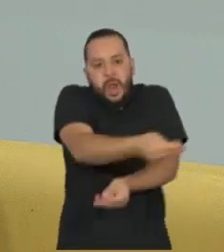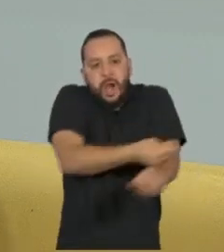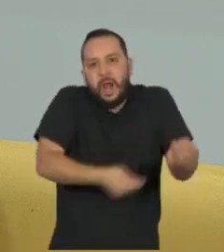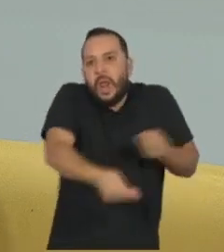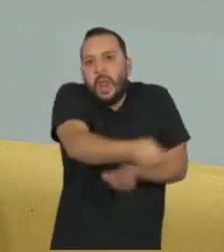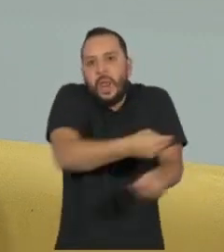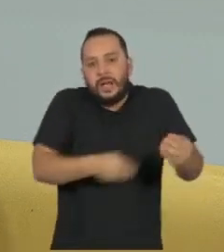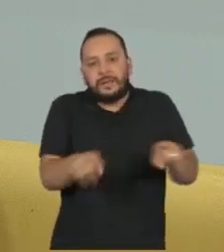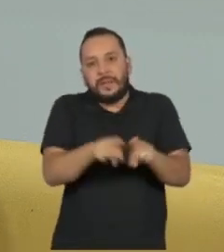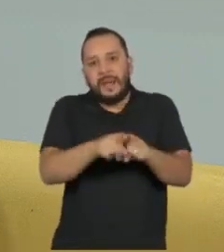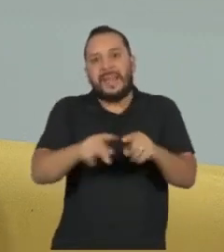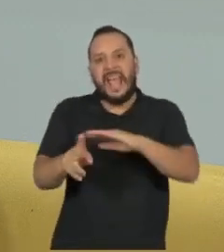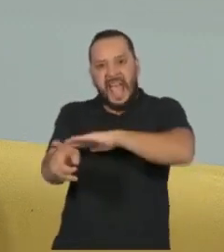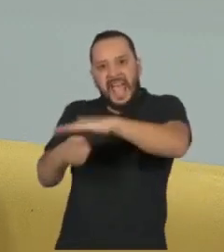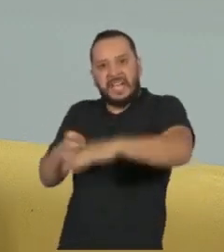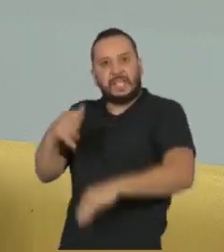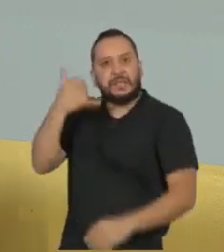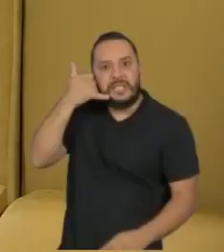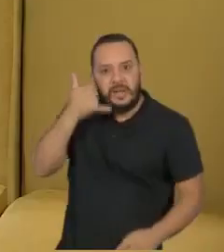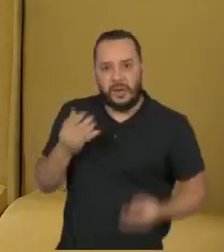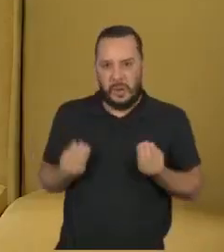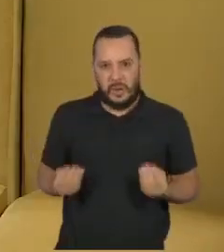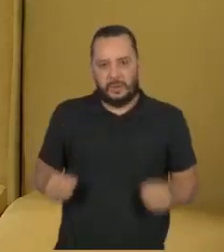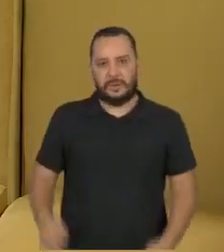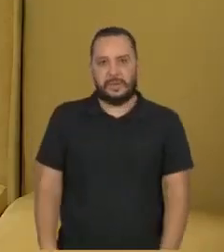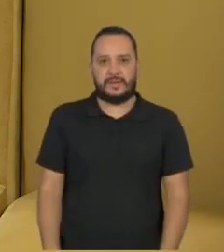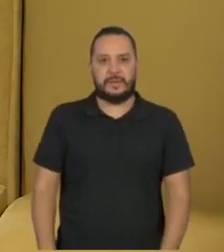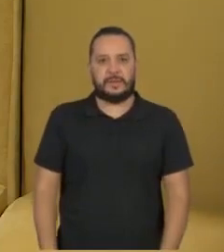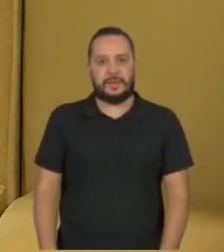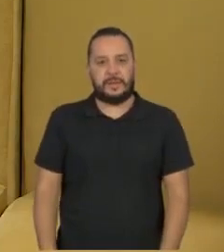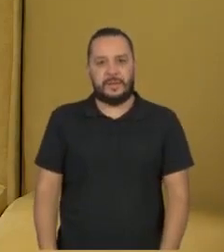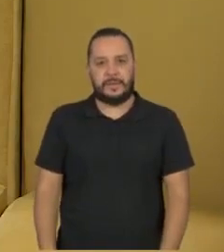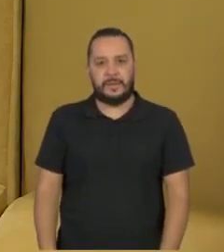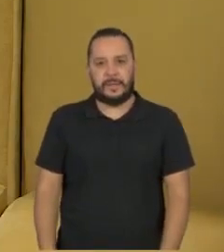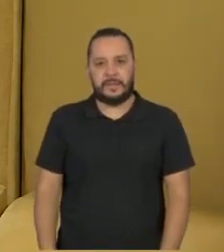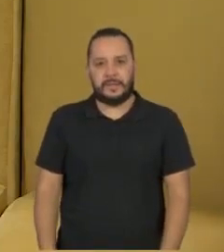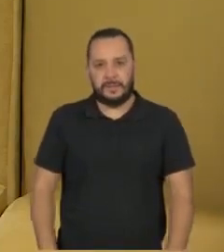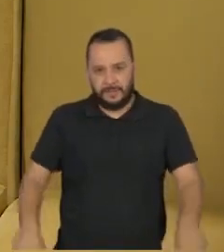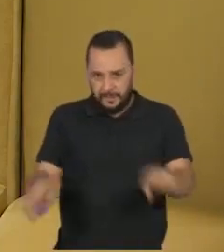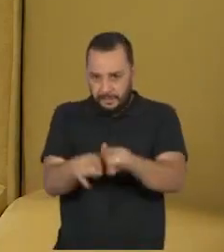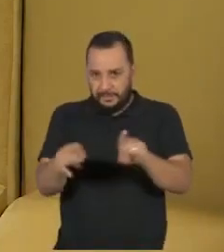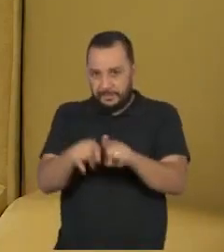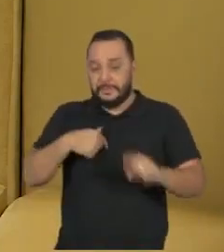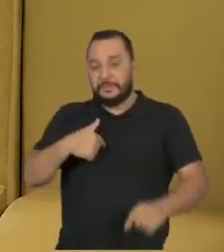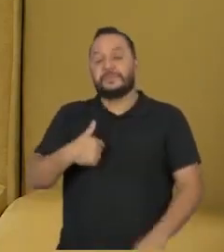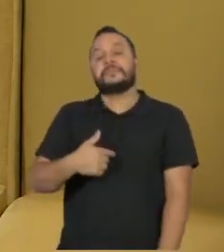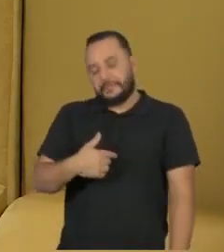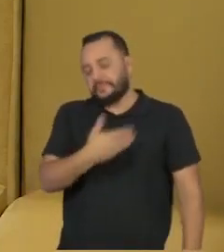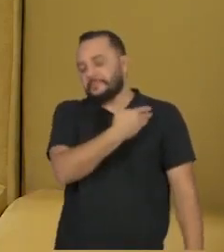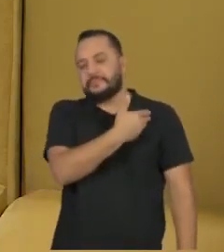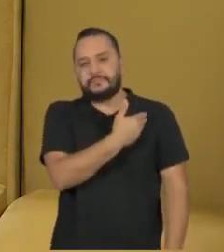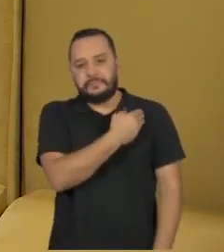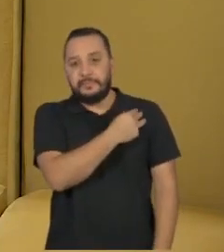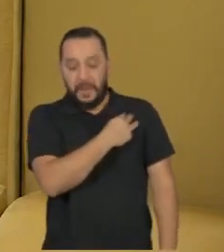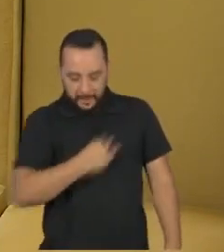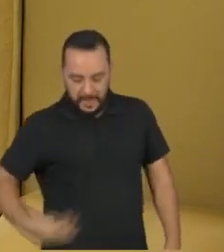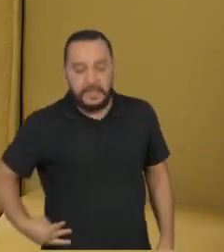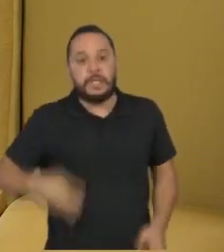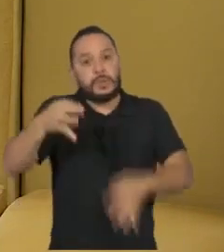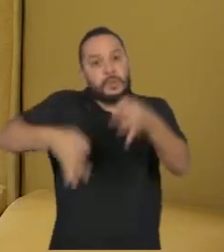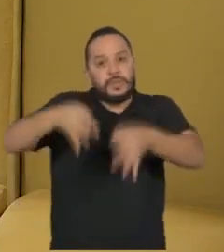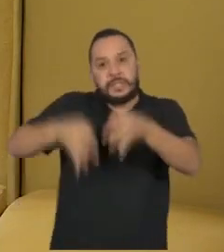interceptações telefônicas ilegais. O ministro da Justiça, Sérgio Moro, foi o primeiro convidado do Roda